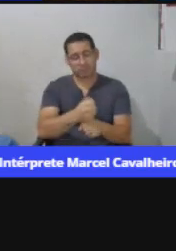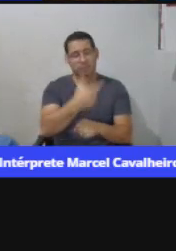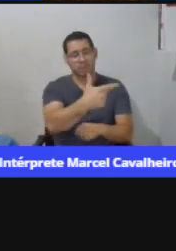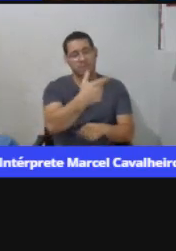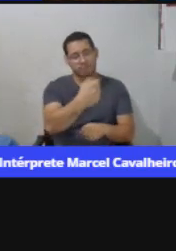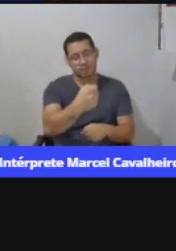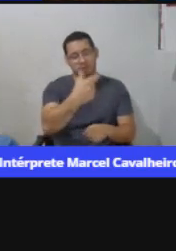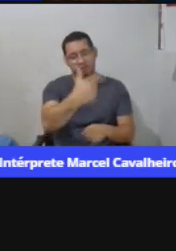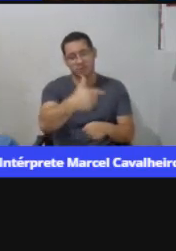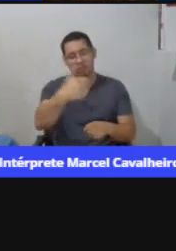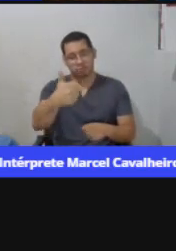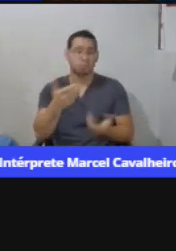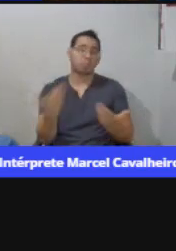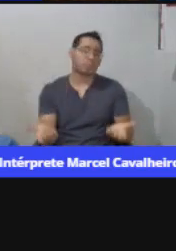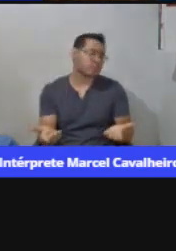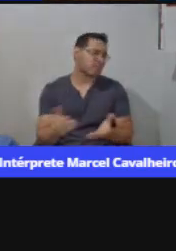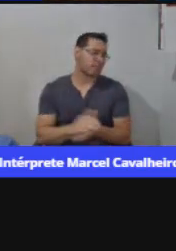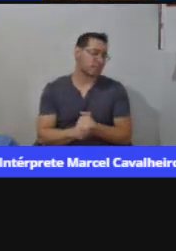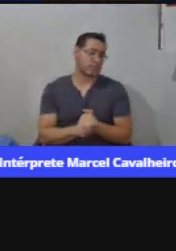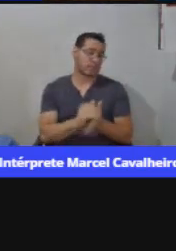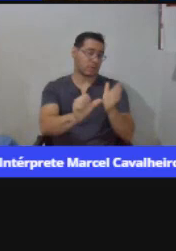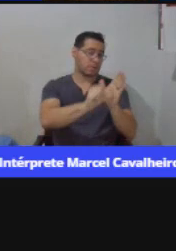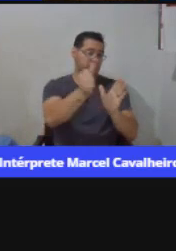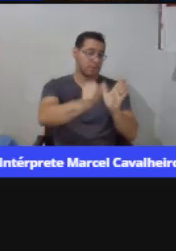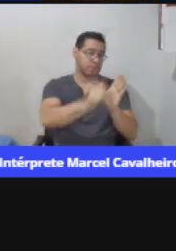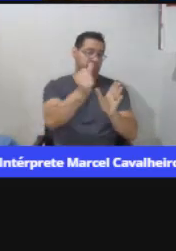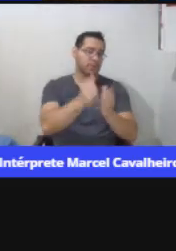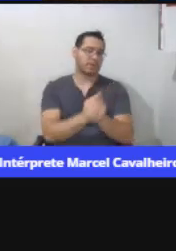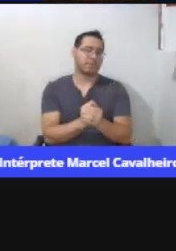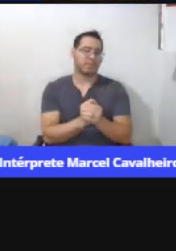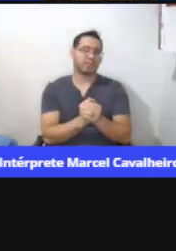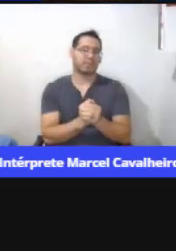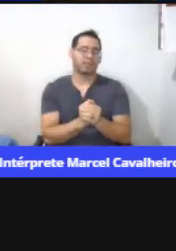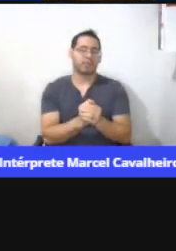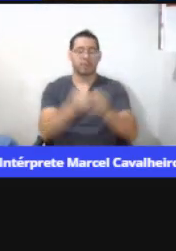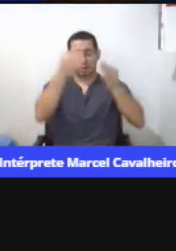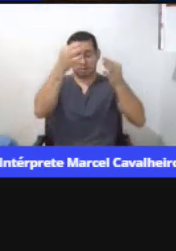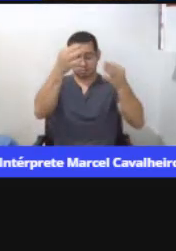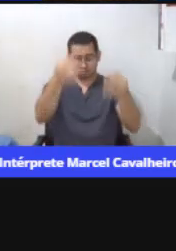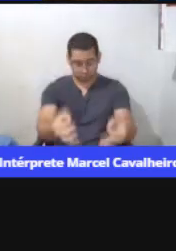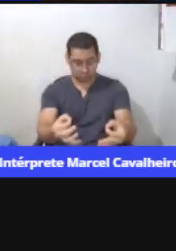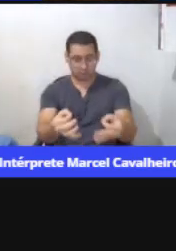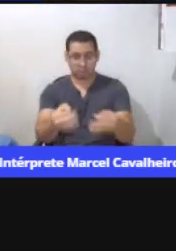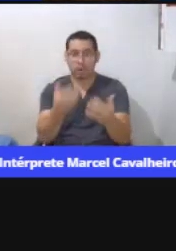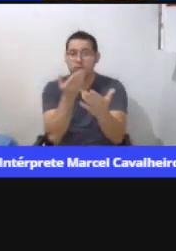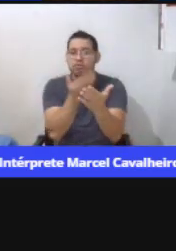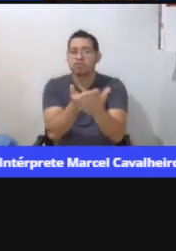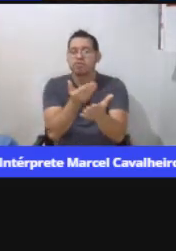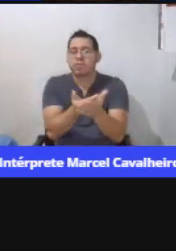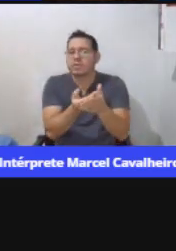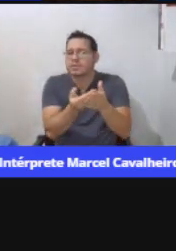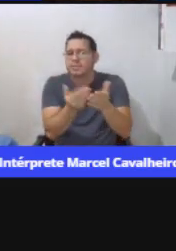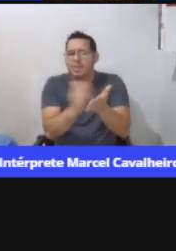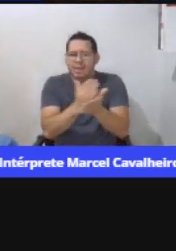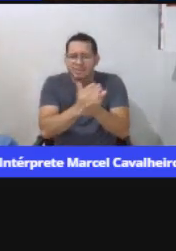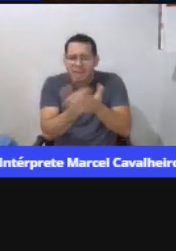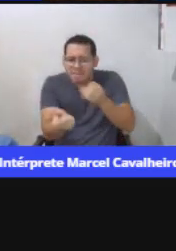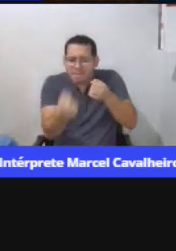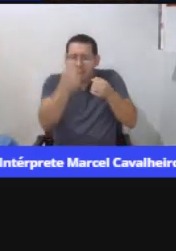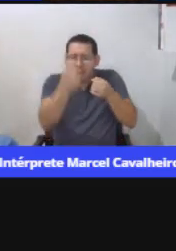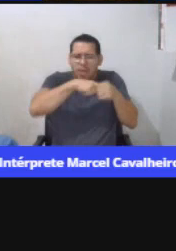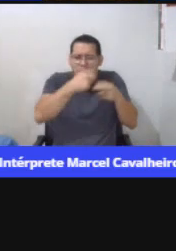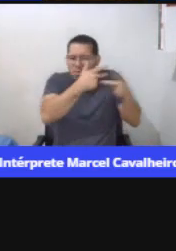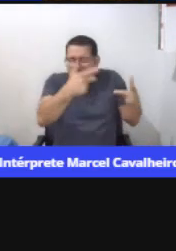2021? Primeiro, garantir e proporcionar aos estudantes a retomada de alguns conhecimentos que